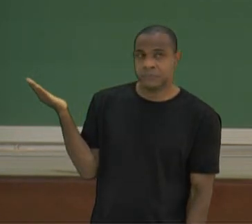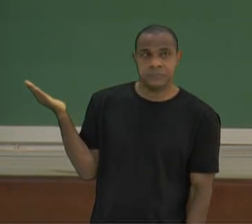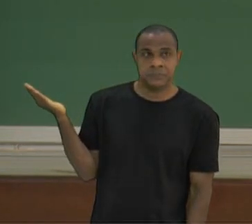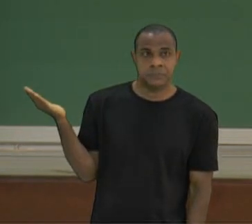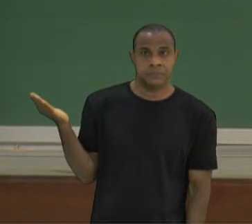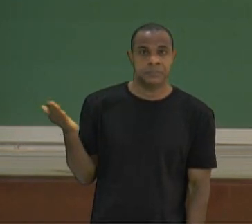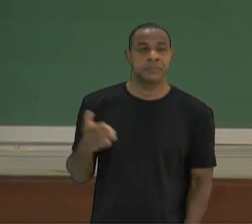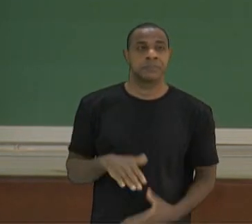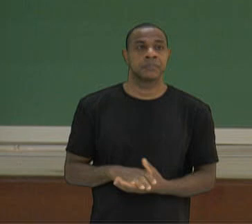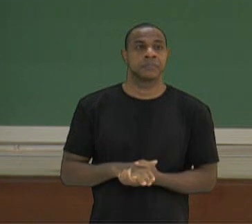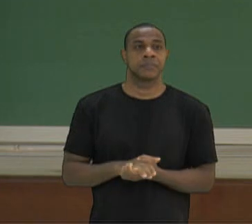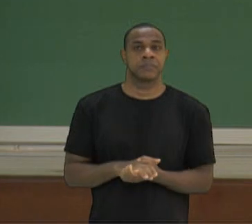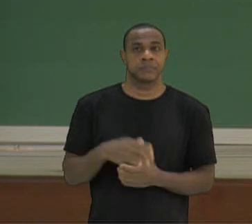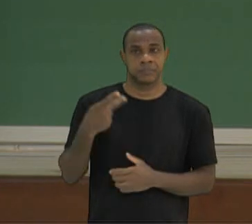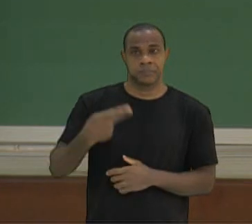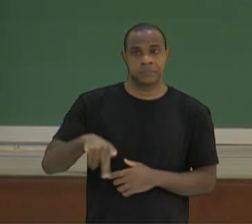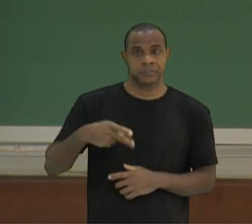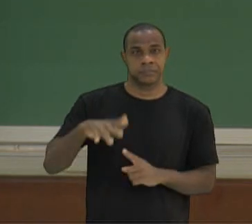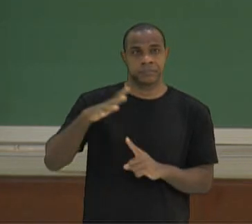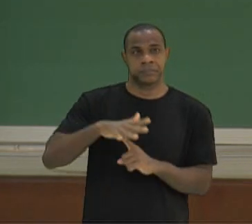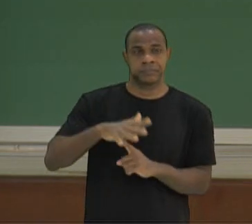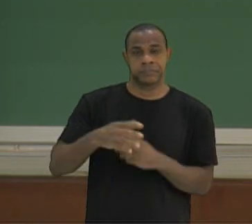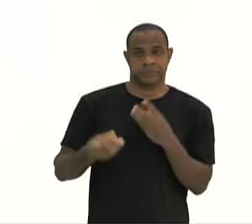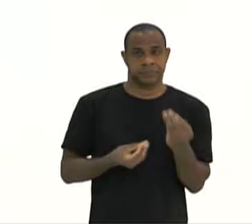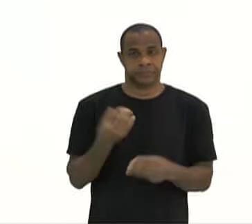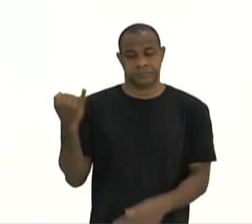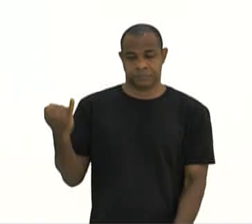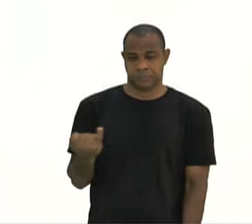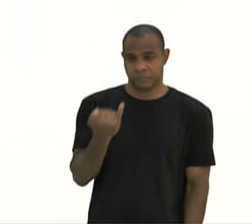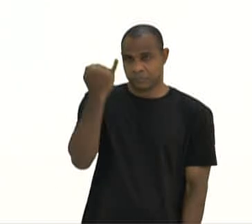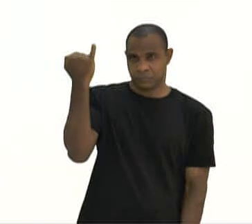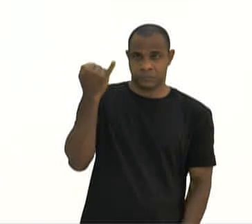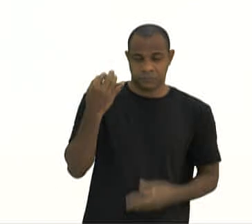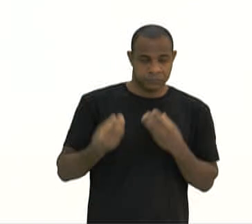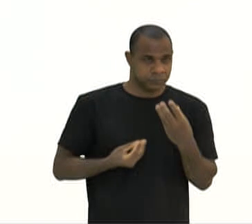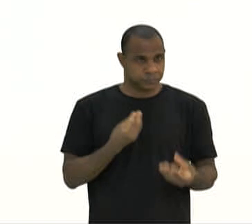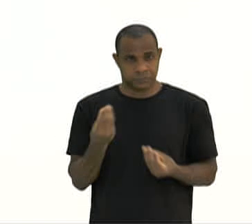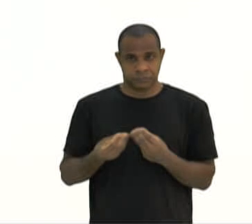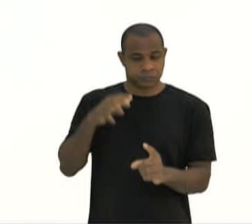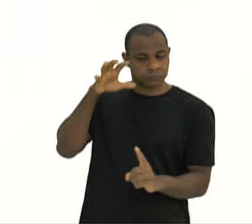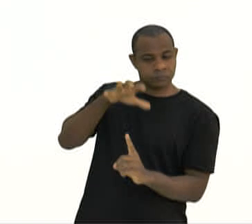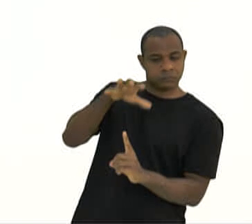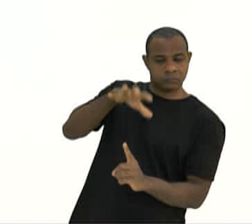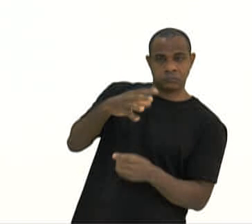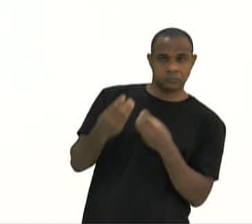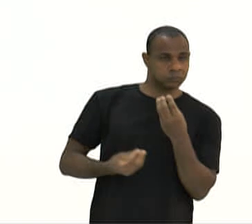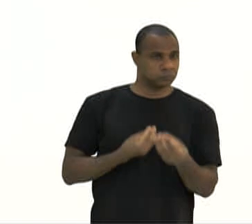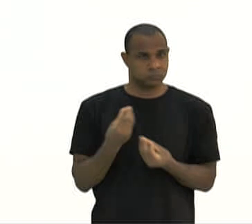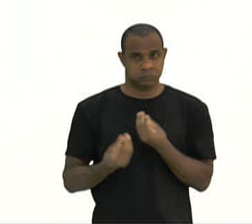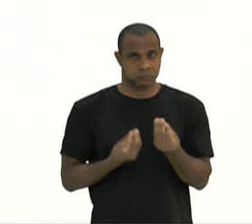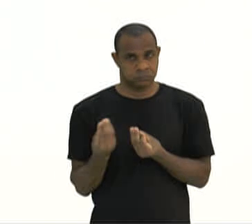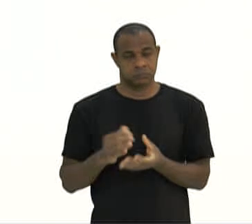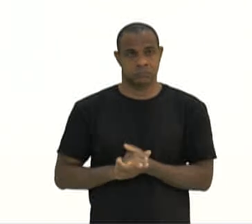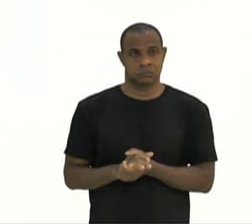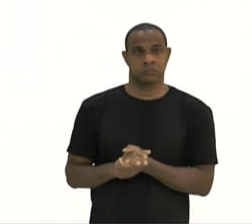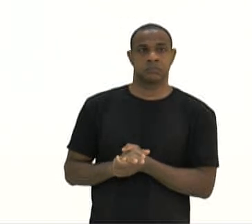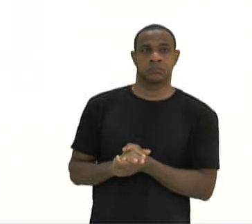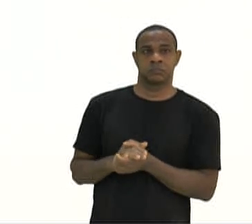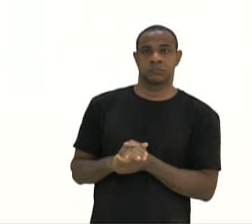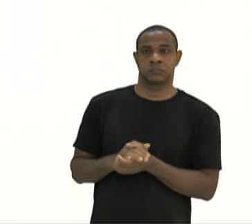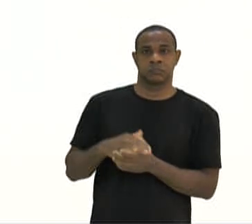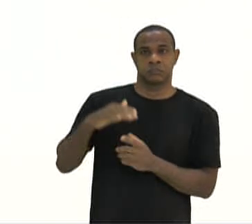o nosso estado, quando a gente pensa em hierarquia das cidades, qual é o grau de influência das cidades, dos centros urbanos